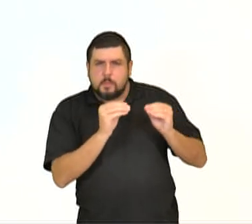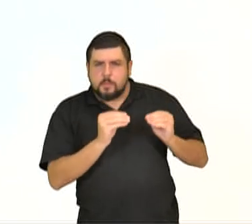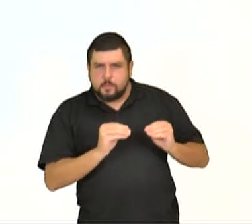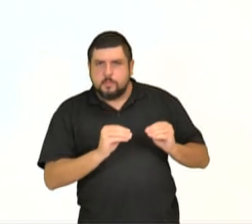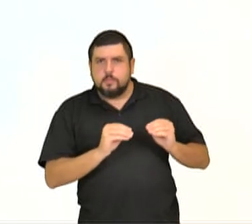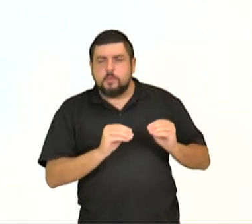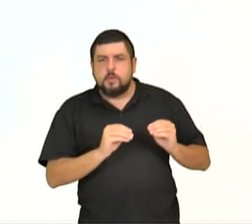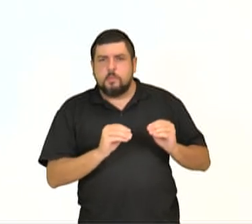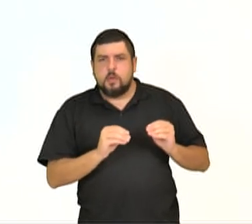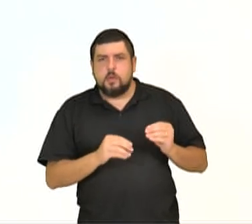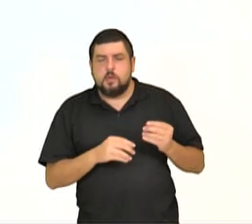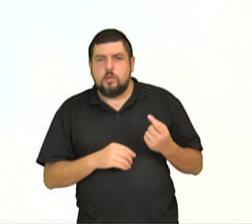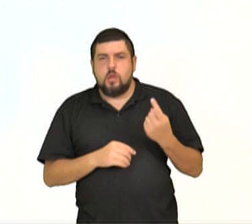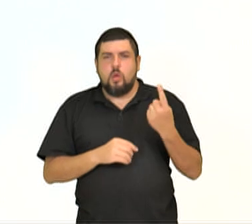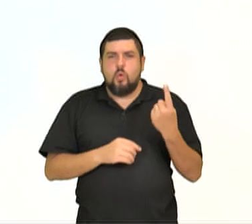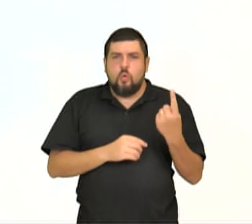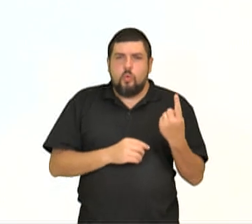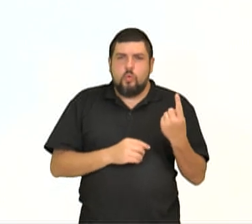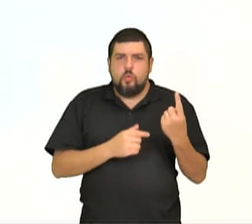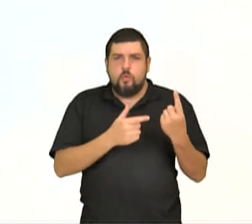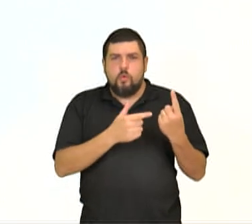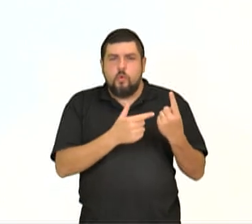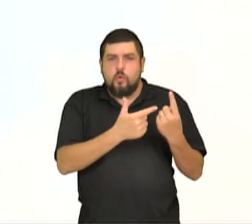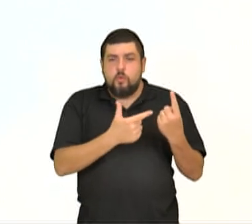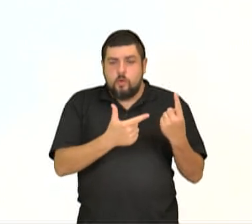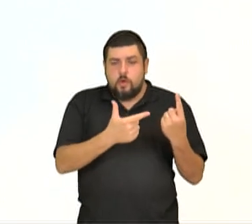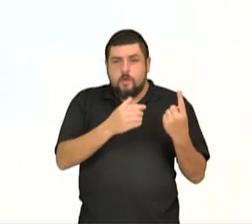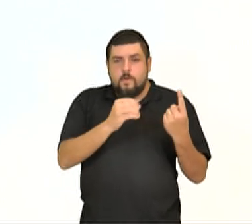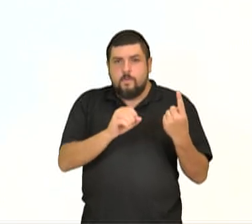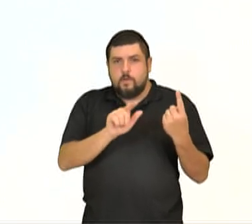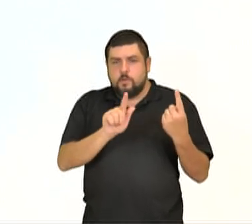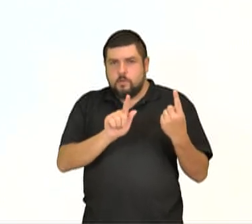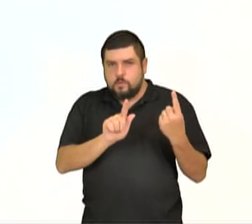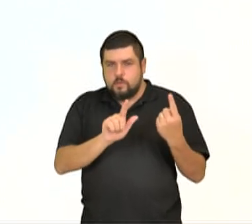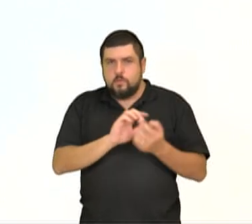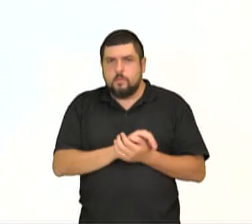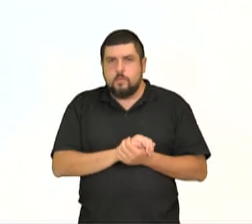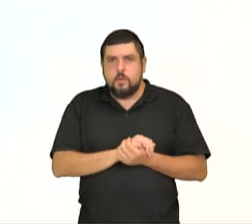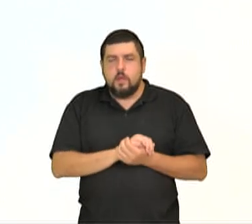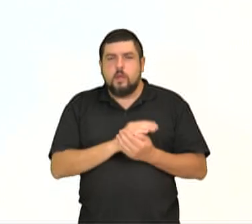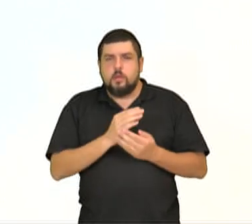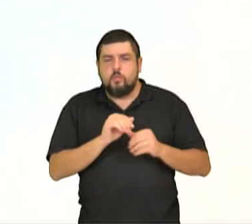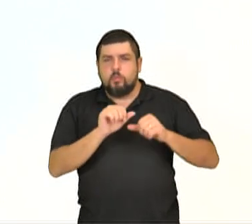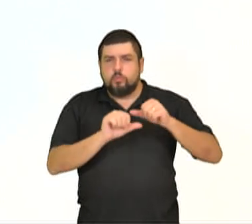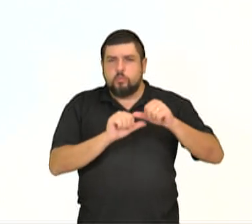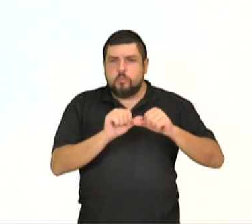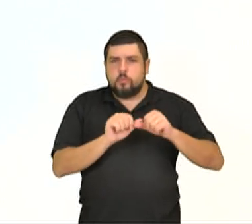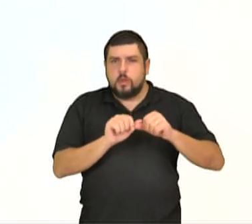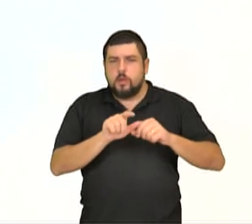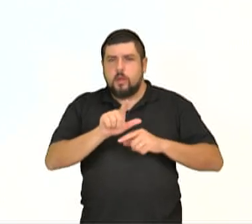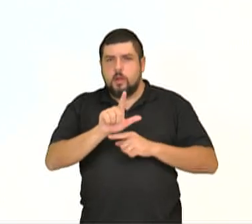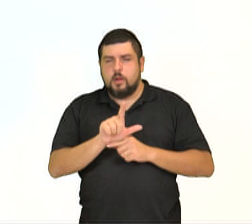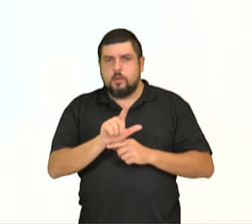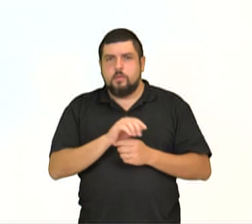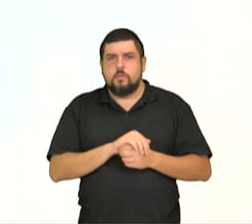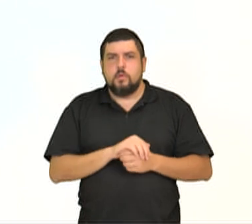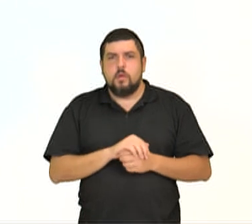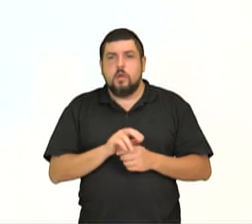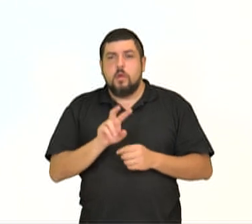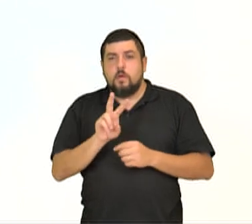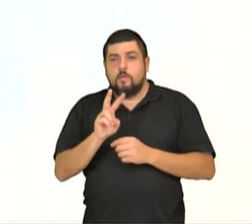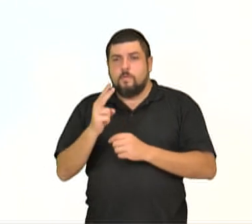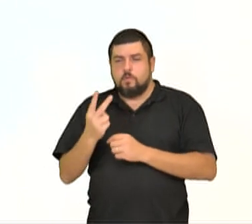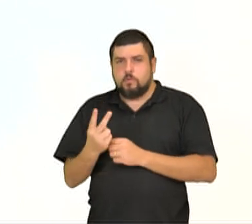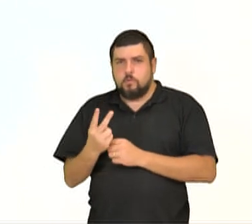1, 20 gramas por litro, o volume 1, 100 ml. Já vou transformar para litros aqui. E o V2, 500 ml, também